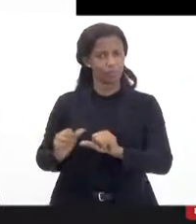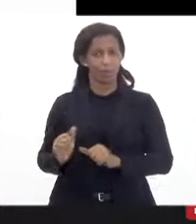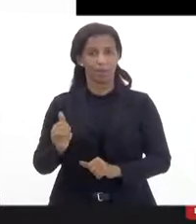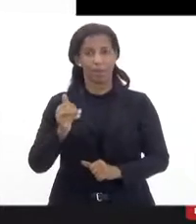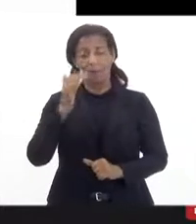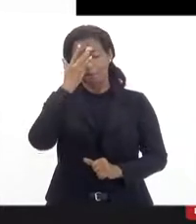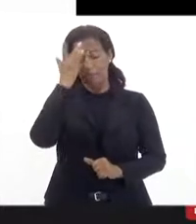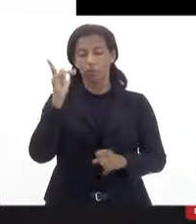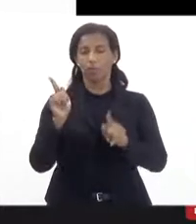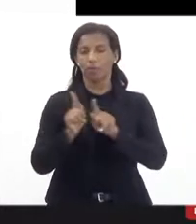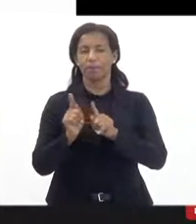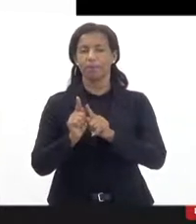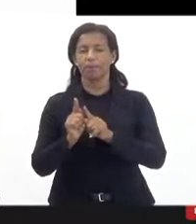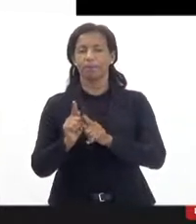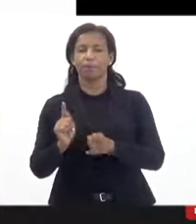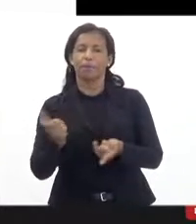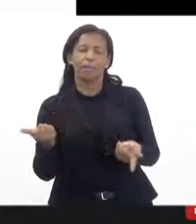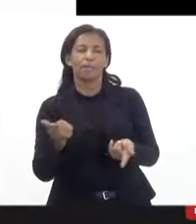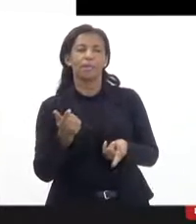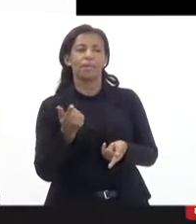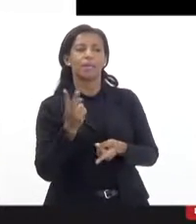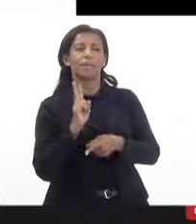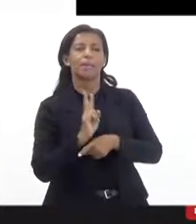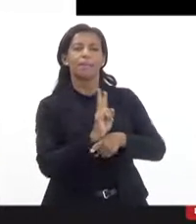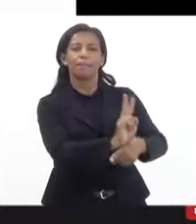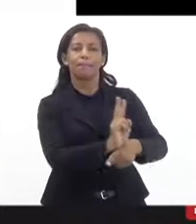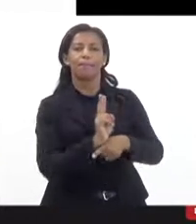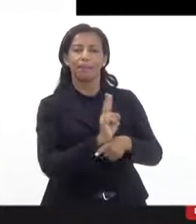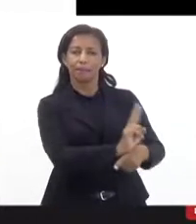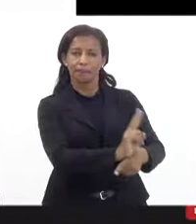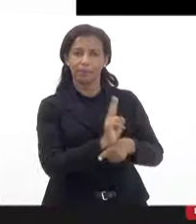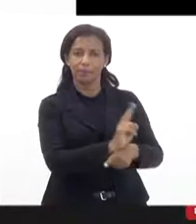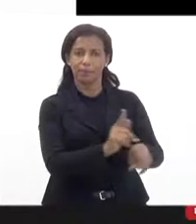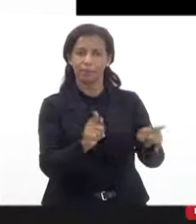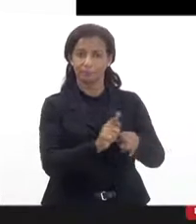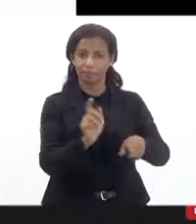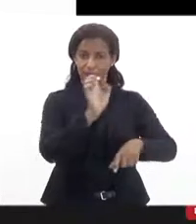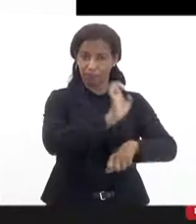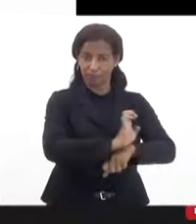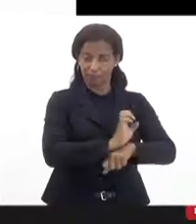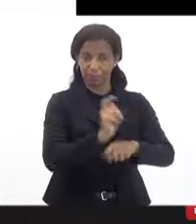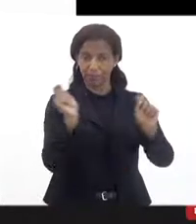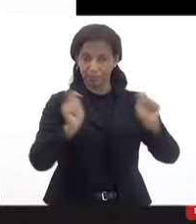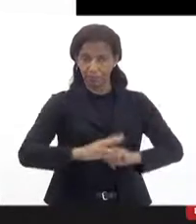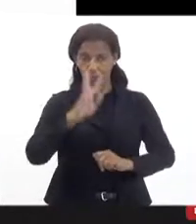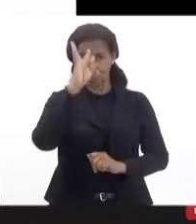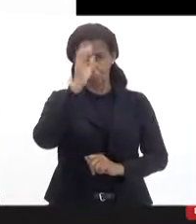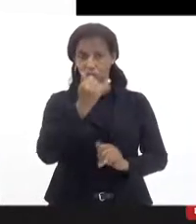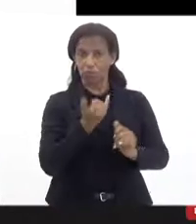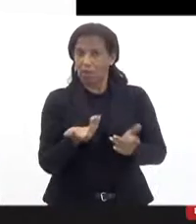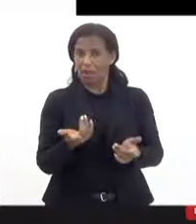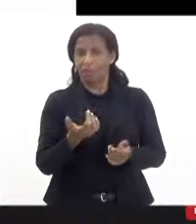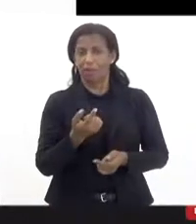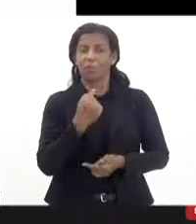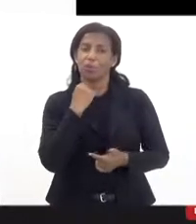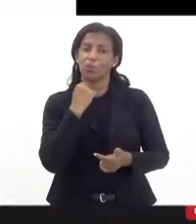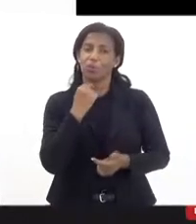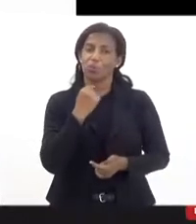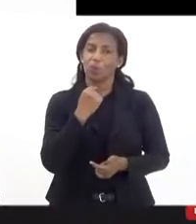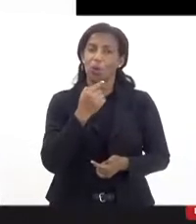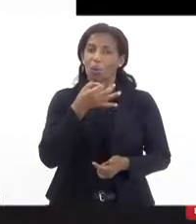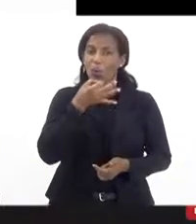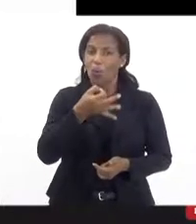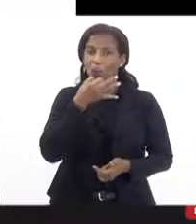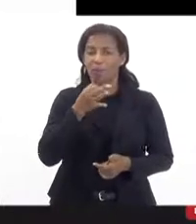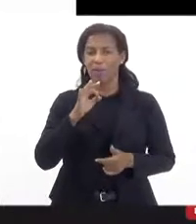presta um serviço ou vende um bem para o Estado, ele pode mudar sua decisão com base na informação que está no balanço ou com